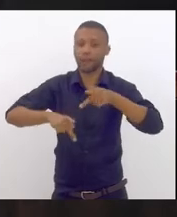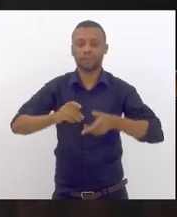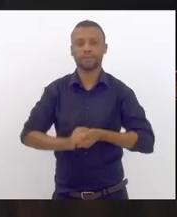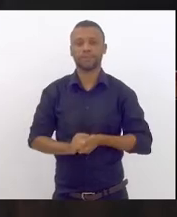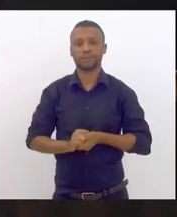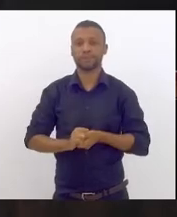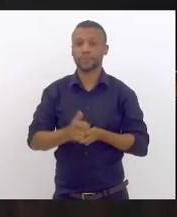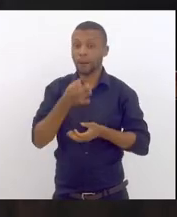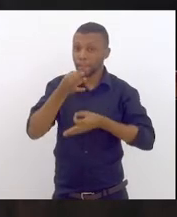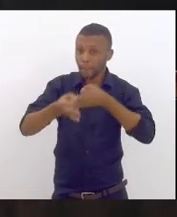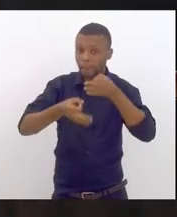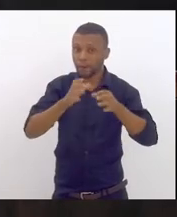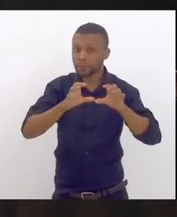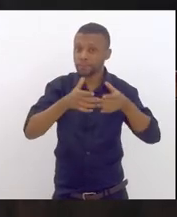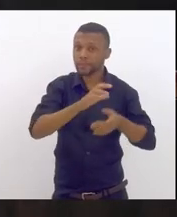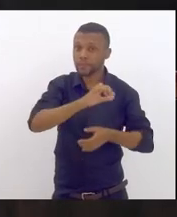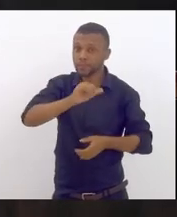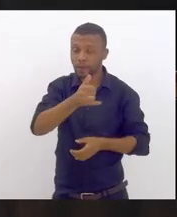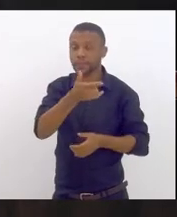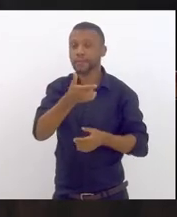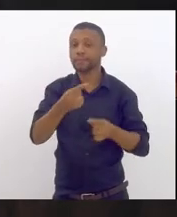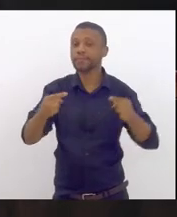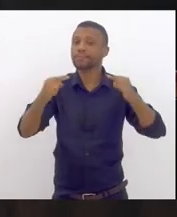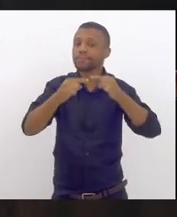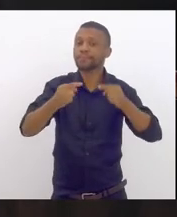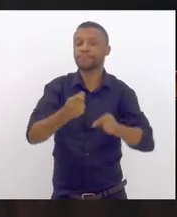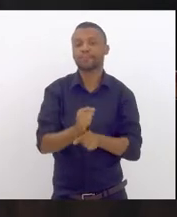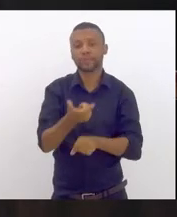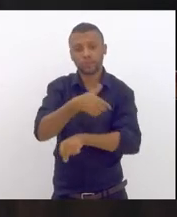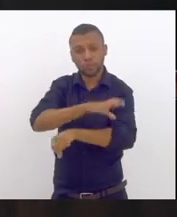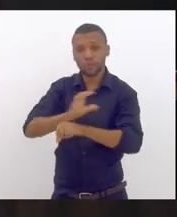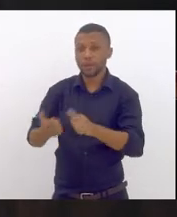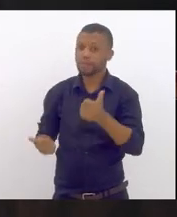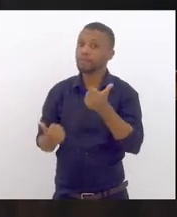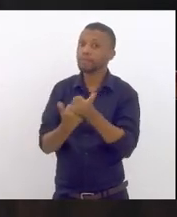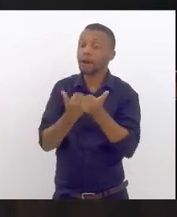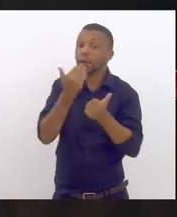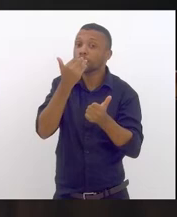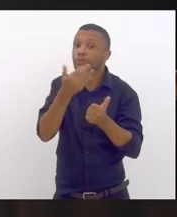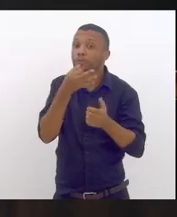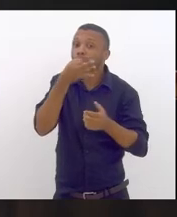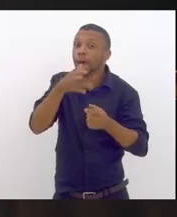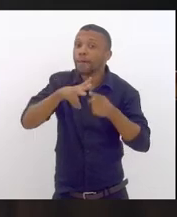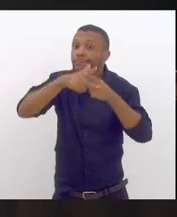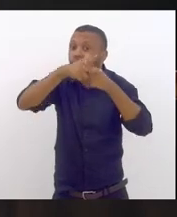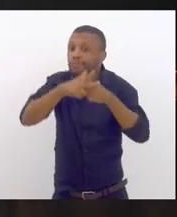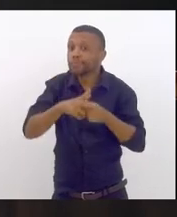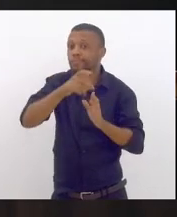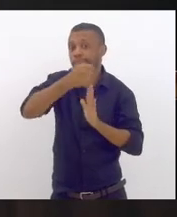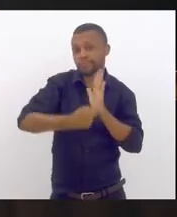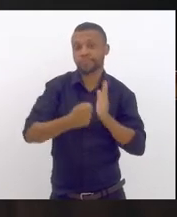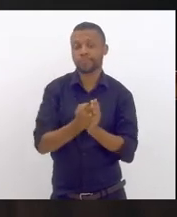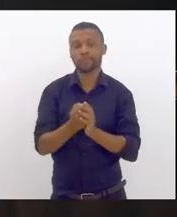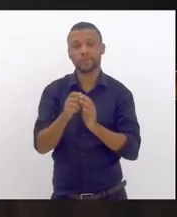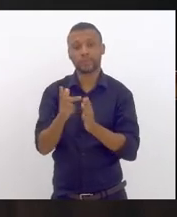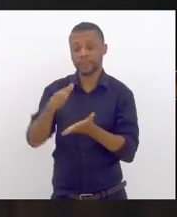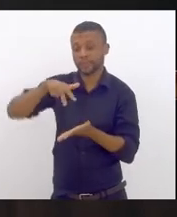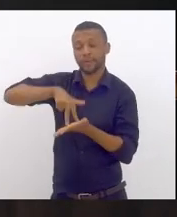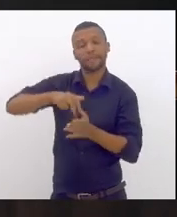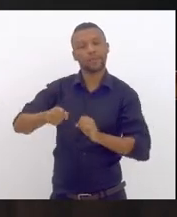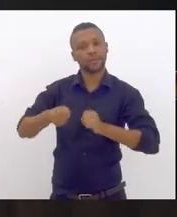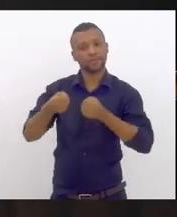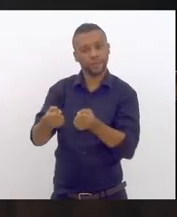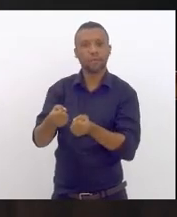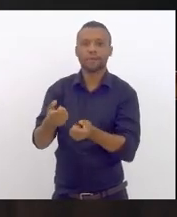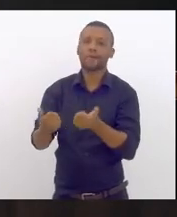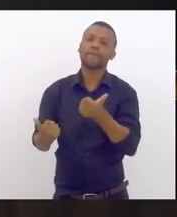de Constituição e Justiça pela constitucionalidade de cultura favorável com emenda, de defesa civil favorável com